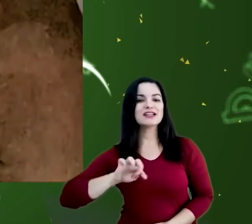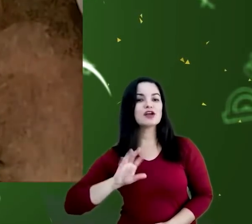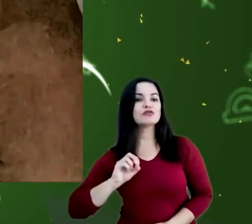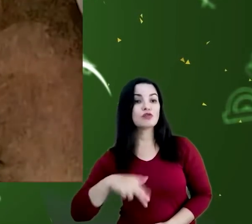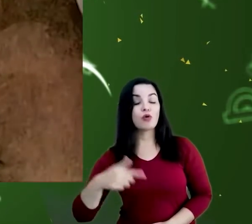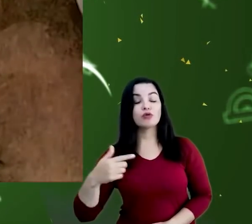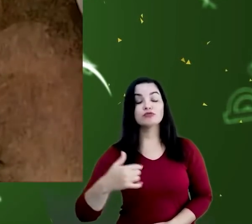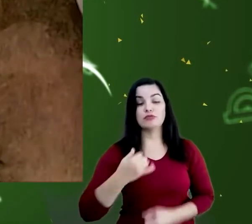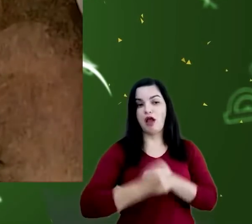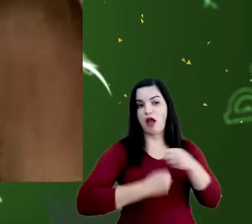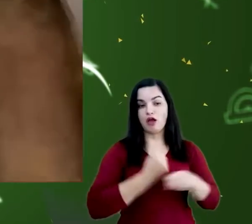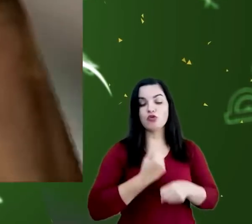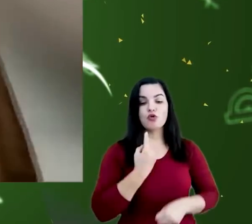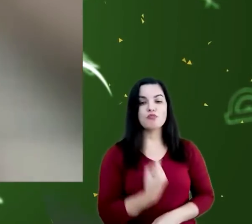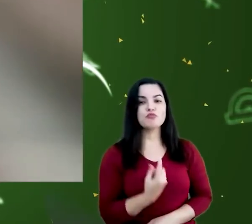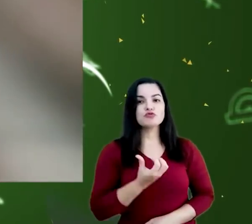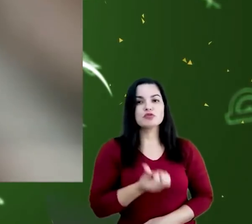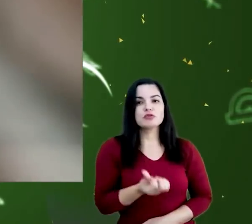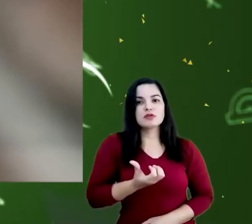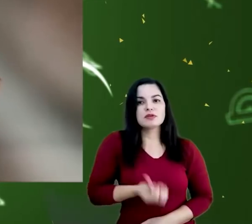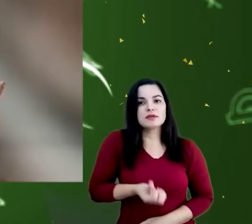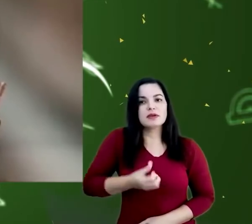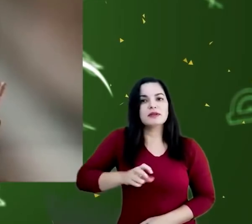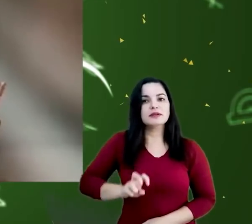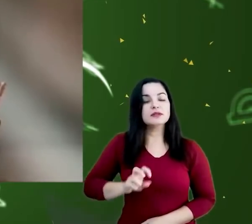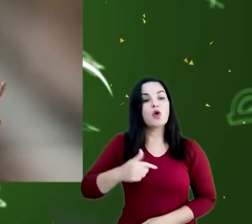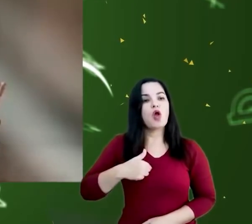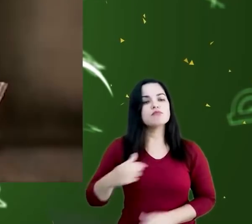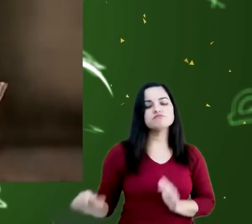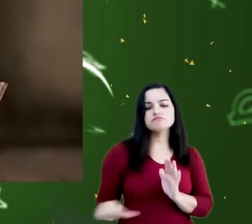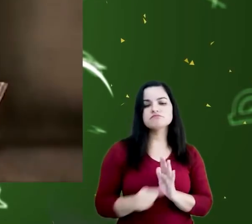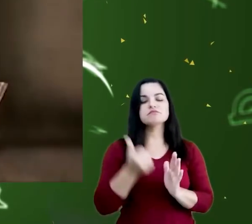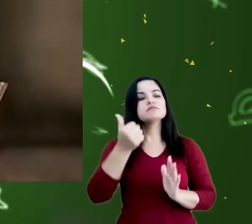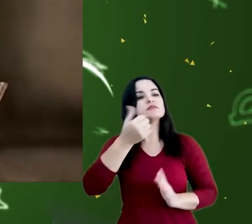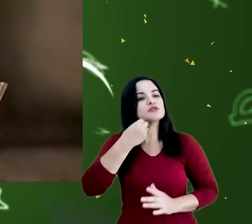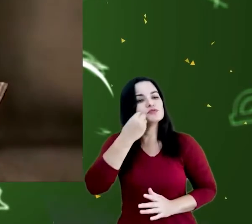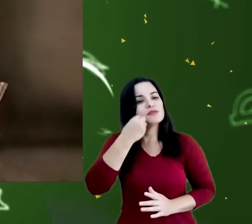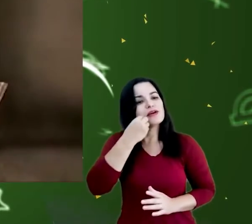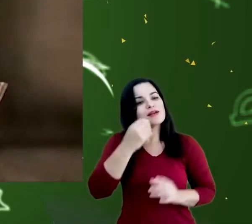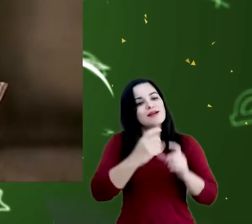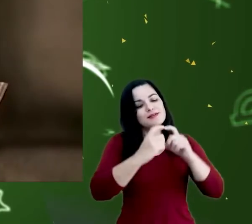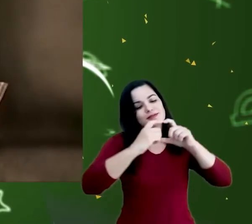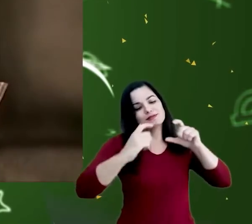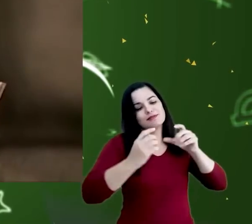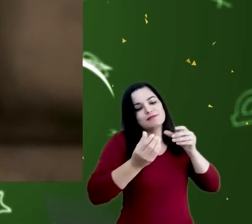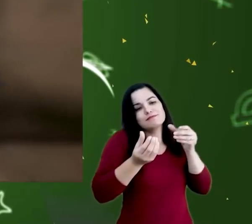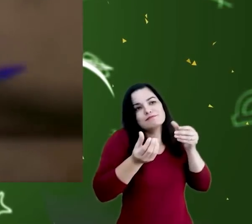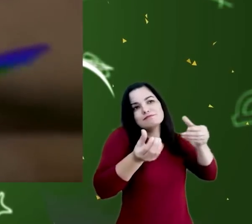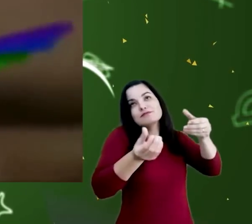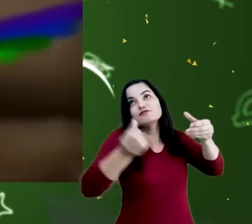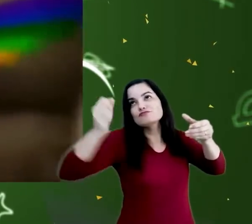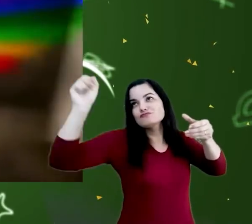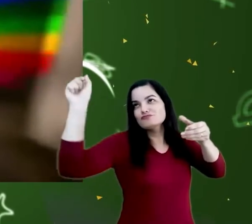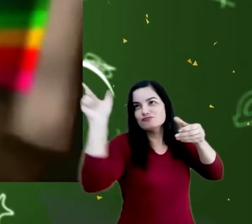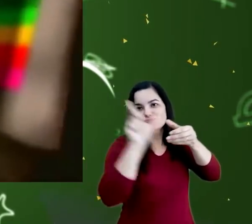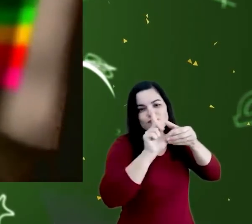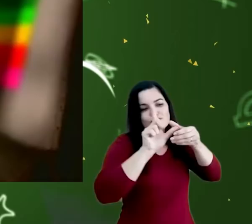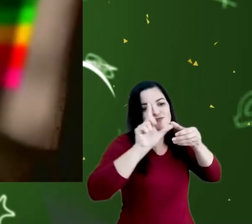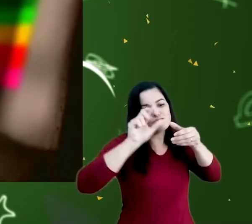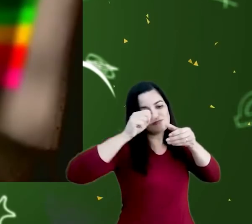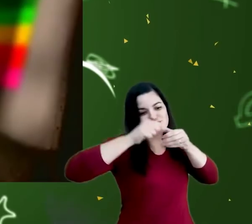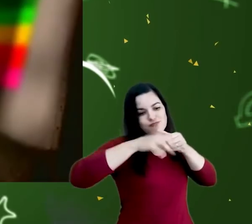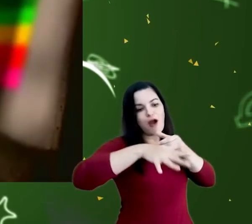1665, eu fiz pela primeira vez a experiência do prisma, que você acabou de aprender. O que acontece com o